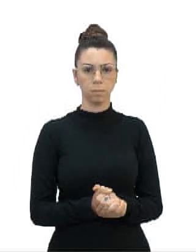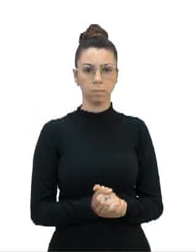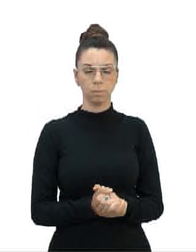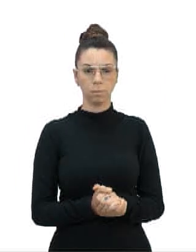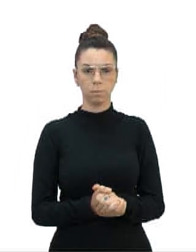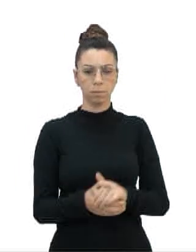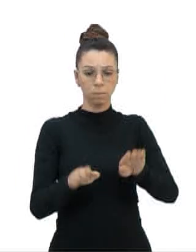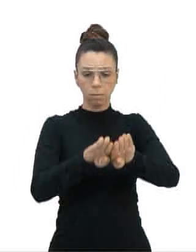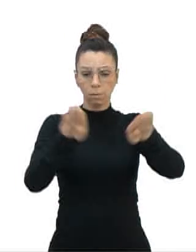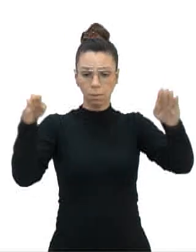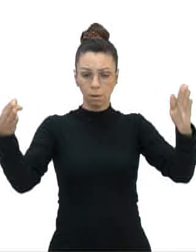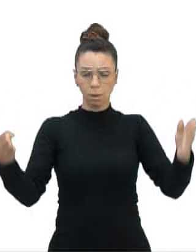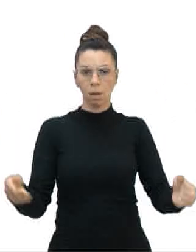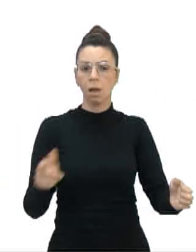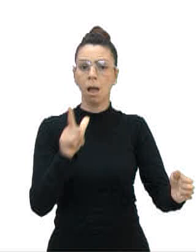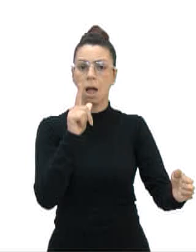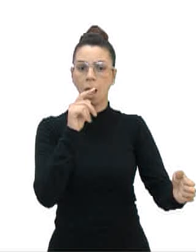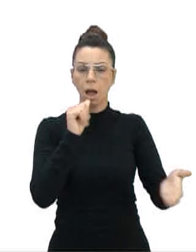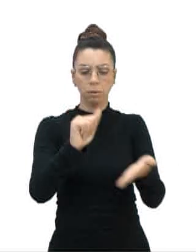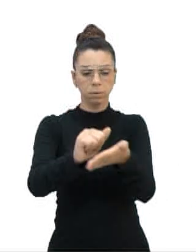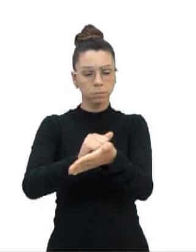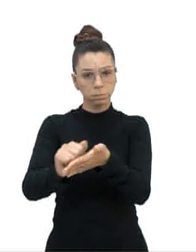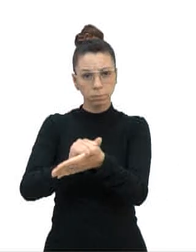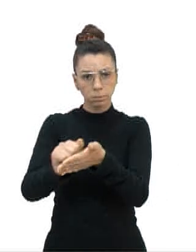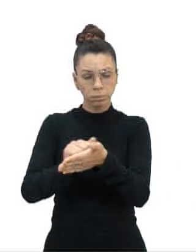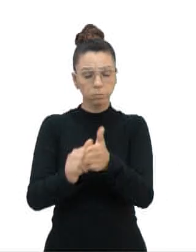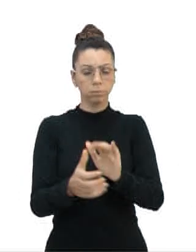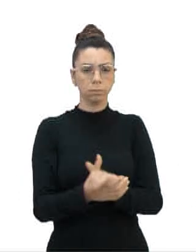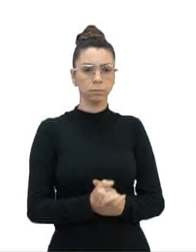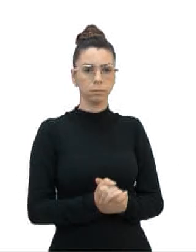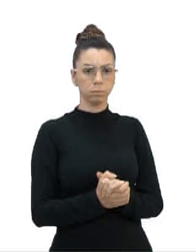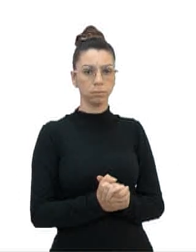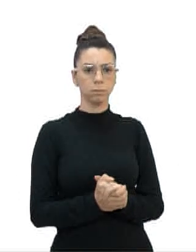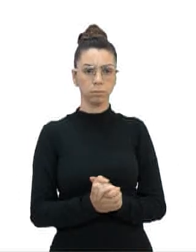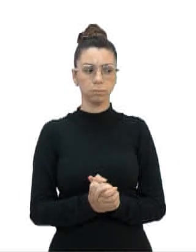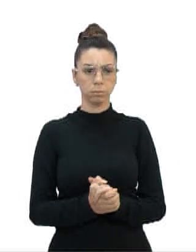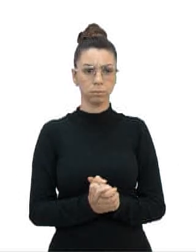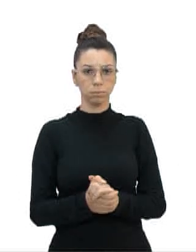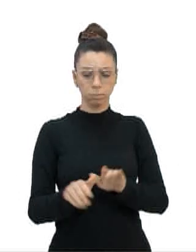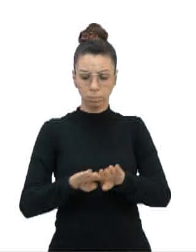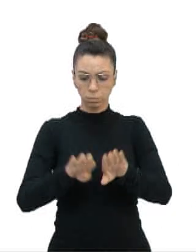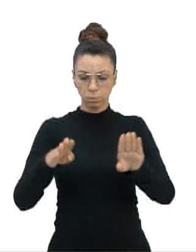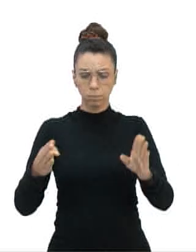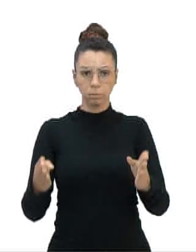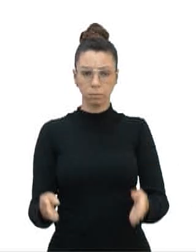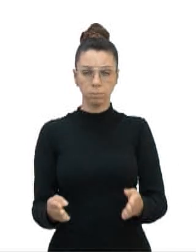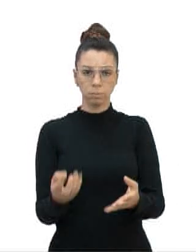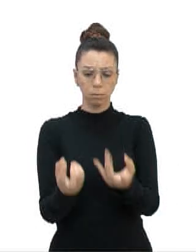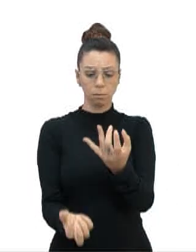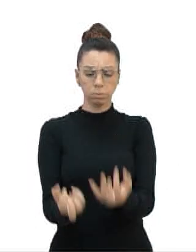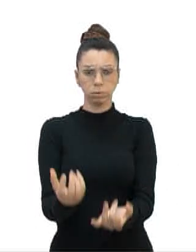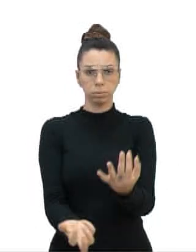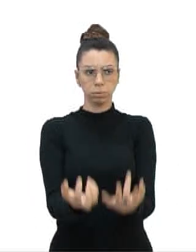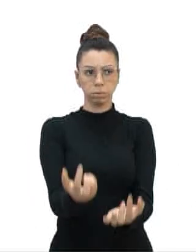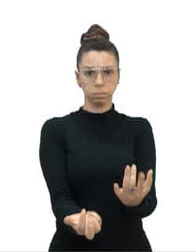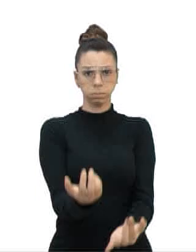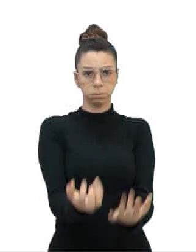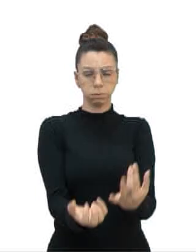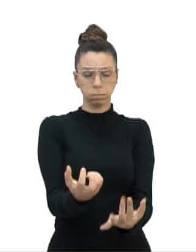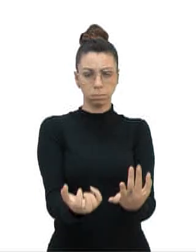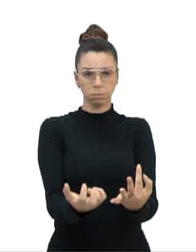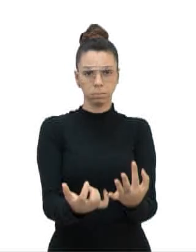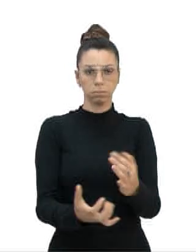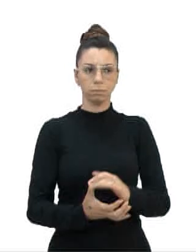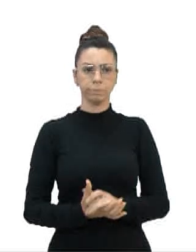pila, pia, ¿sí? El fogón, en español algunos países usan la expresión la cocina también, ¿sí?